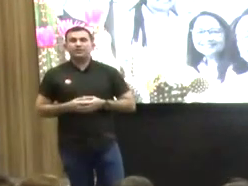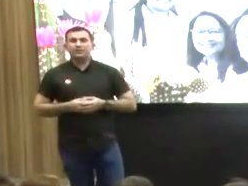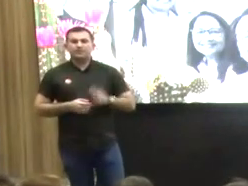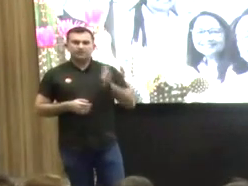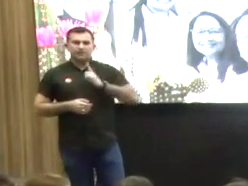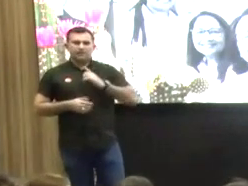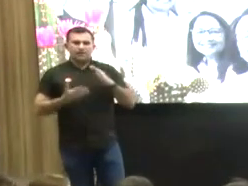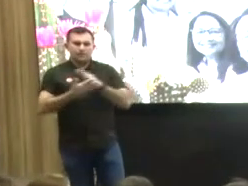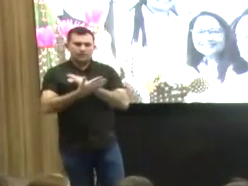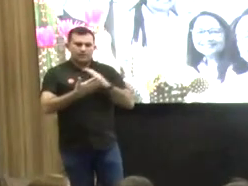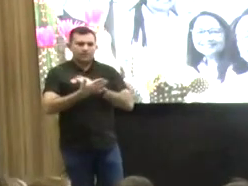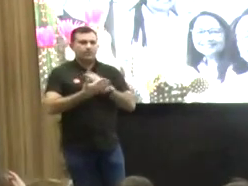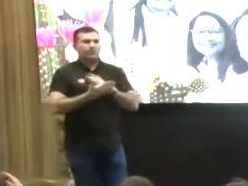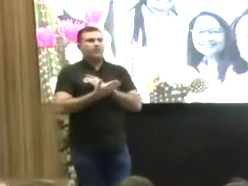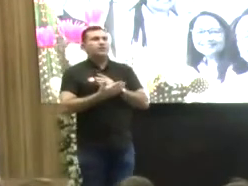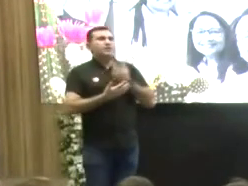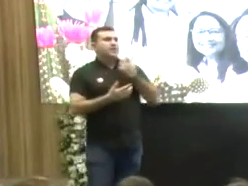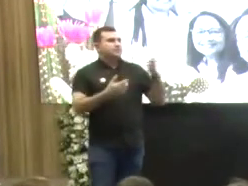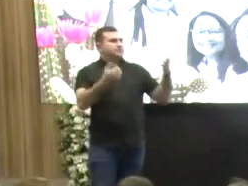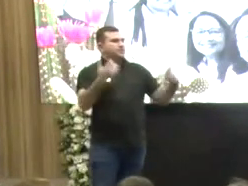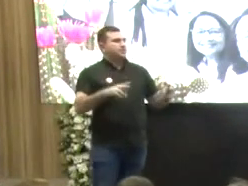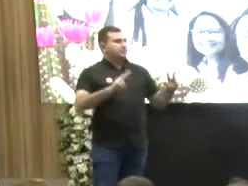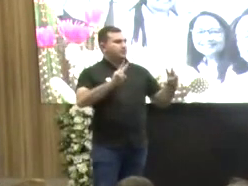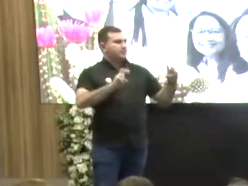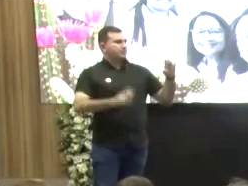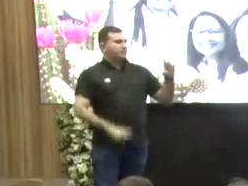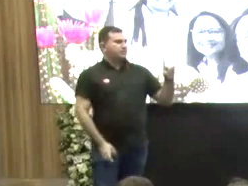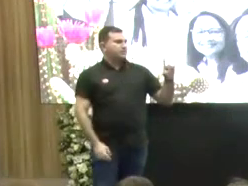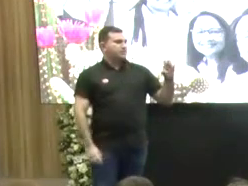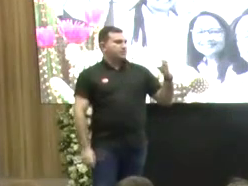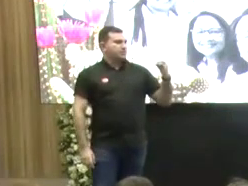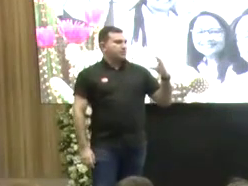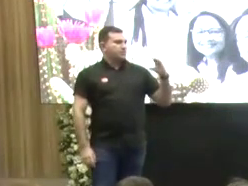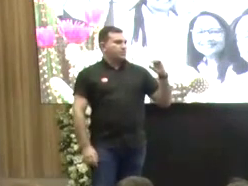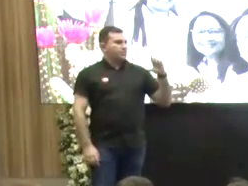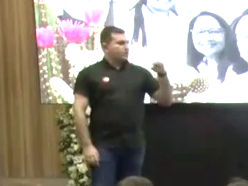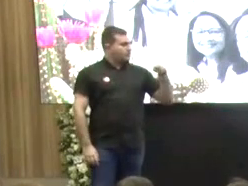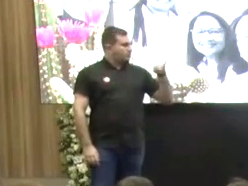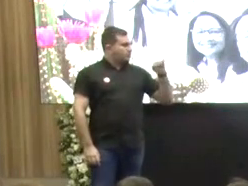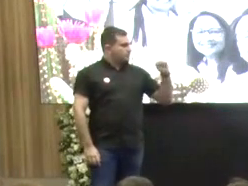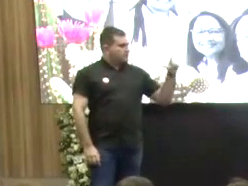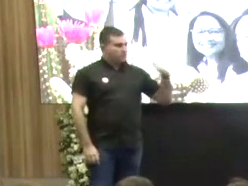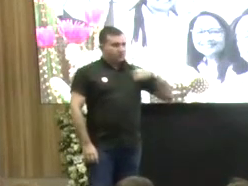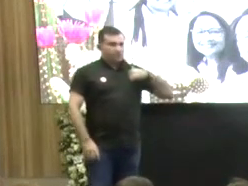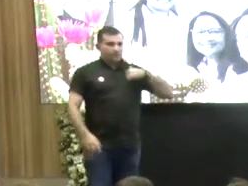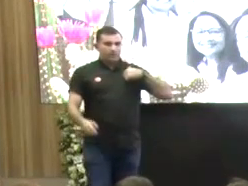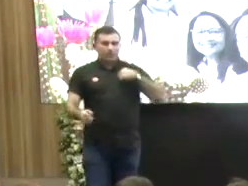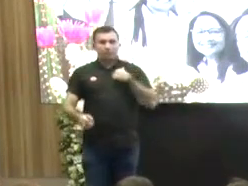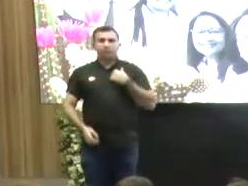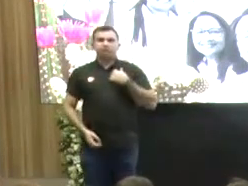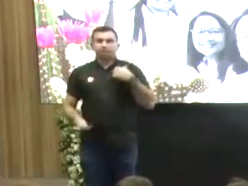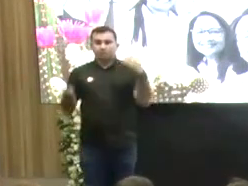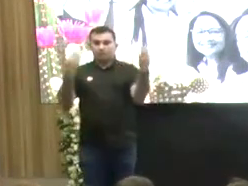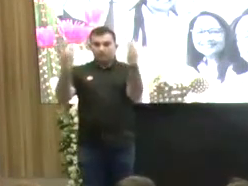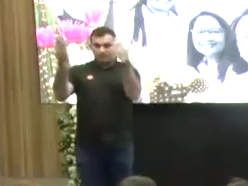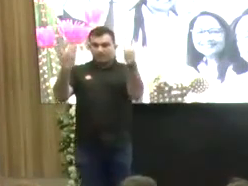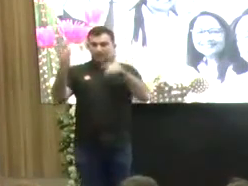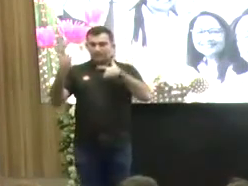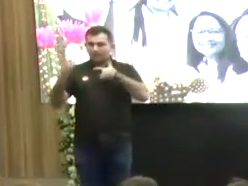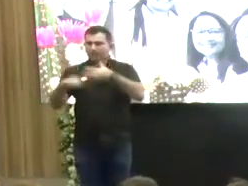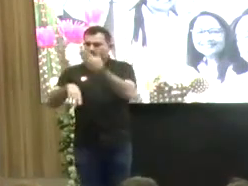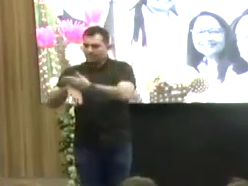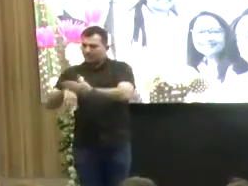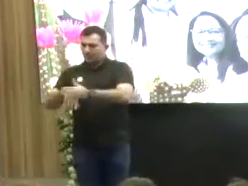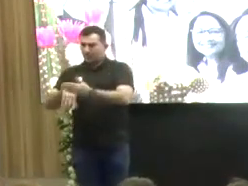o movimento decolonial me fez pensar e fazer uma analogia com minha prática docente. O